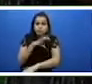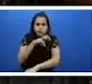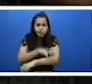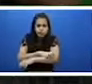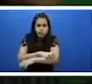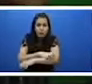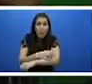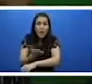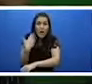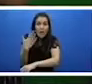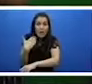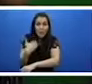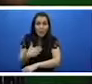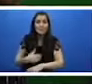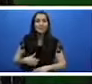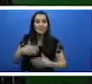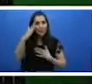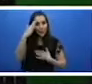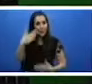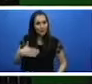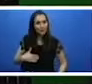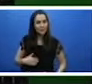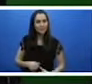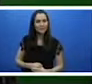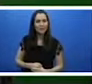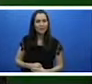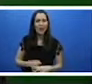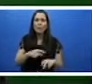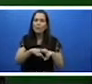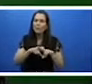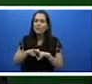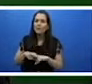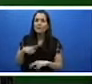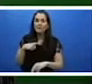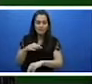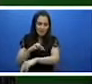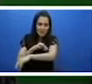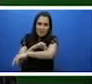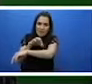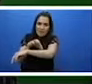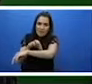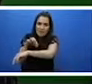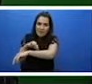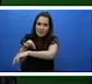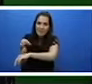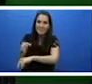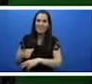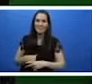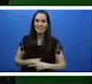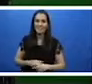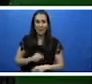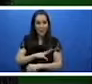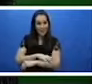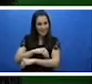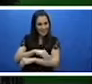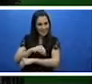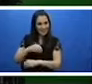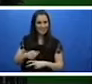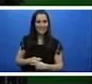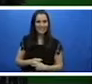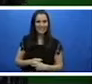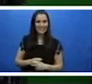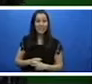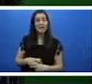corpo por mais tempo. Ah, então é por isso que nós temos o pelo do nosso corpo, tá? É para